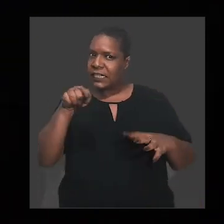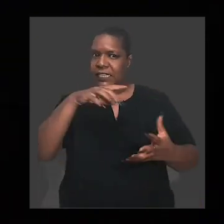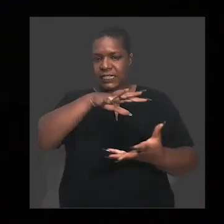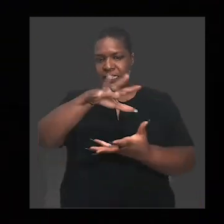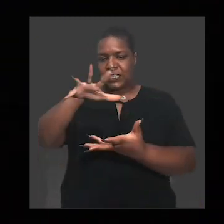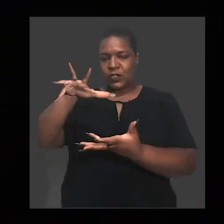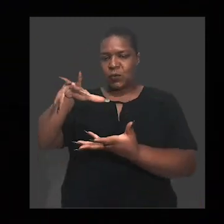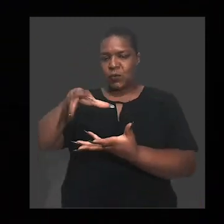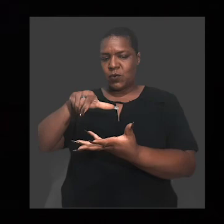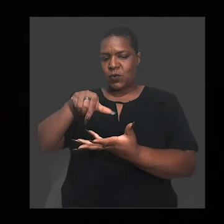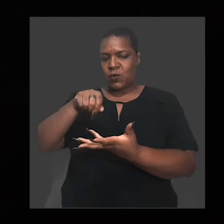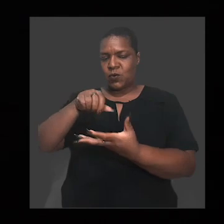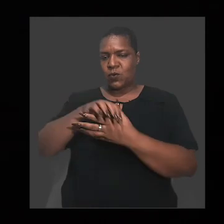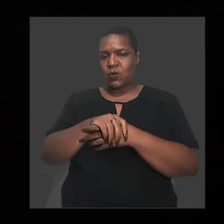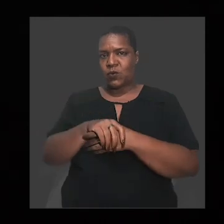Talvez nesse mundo...